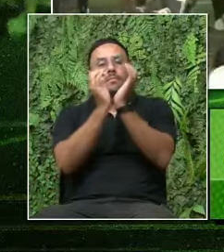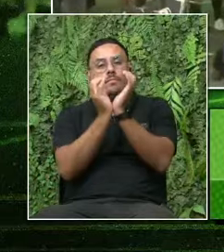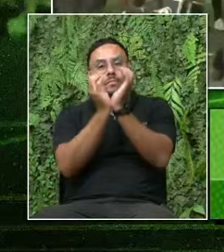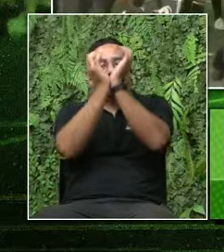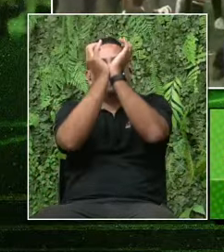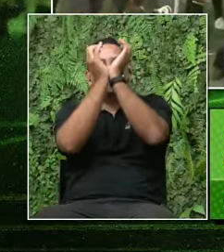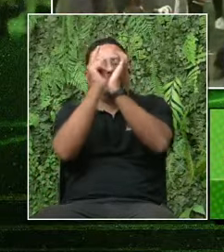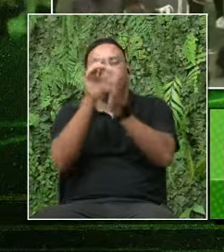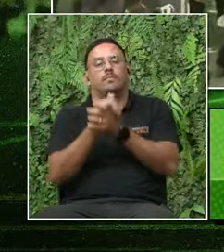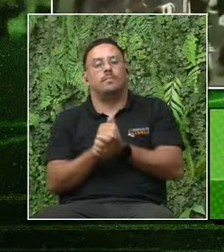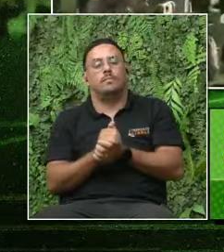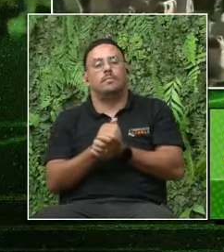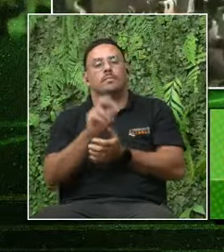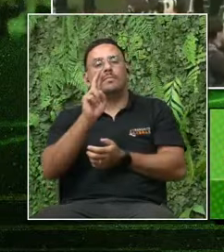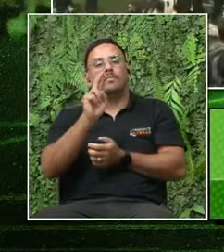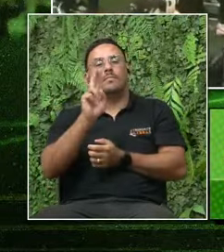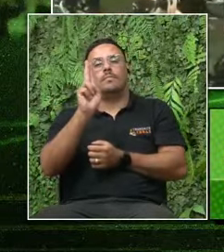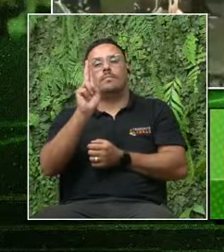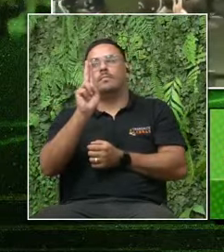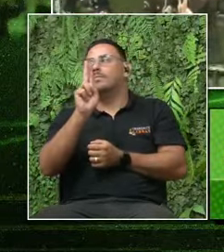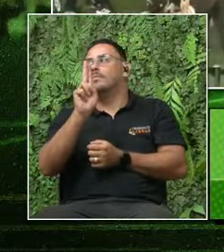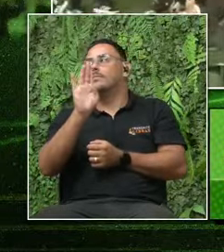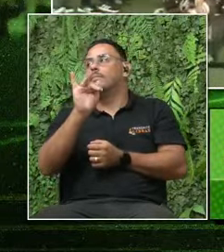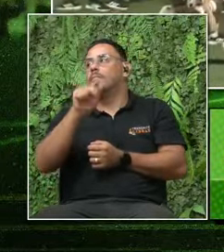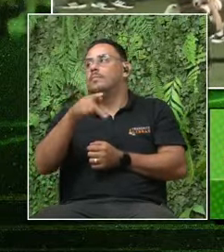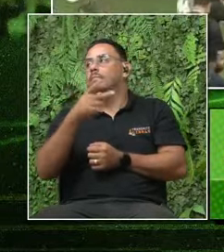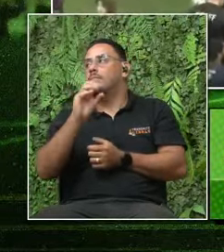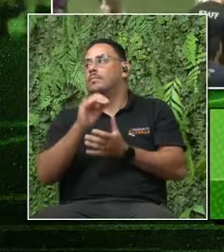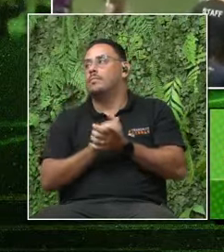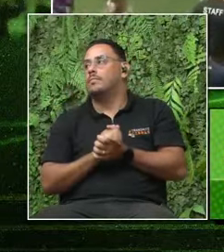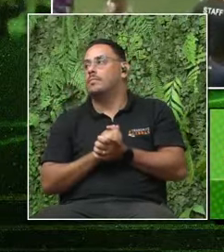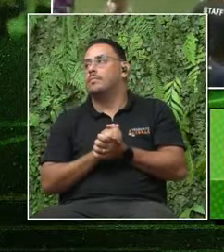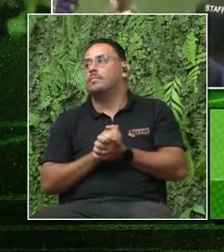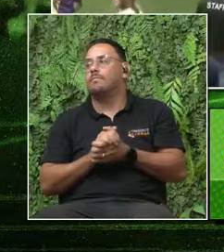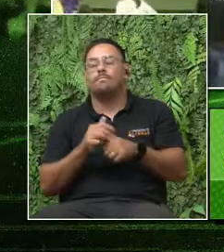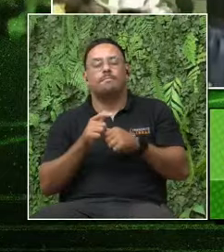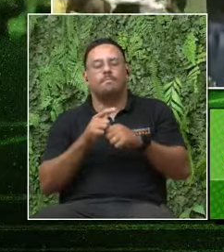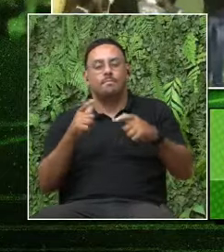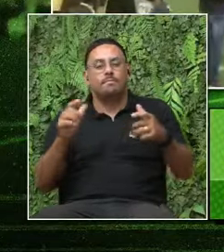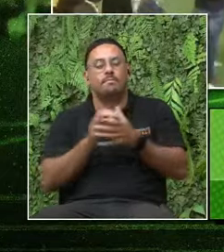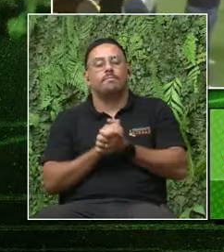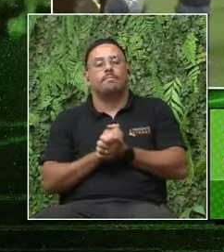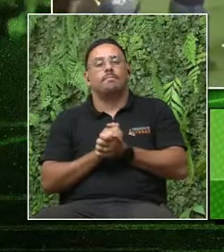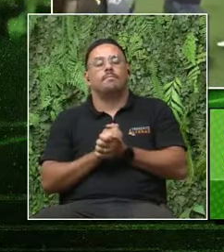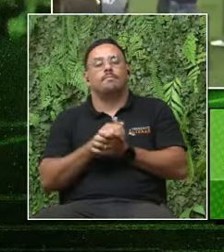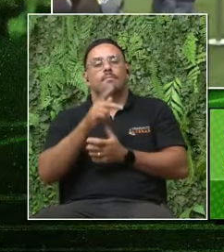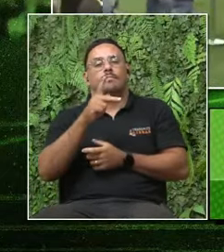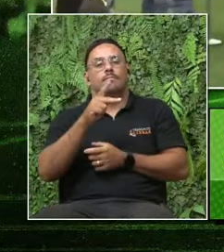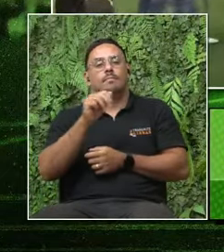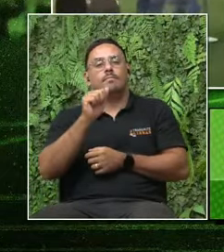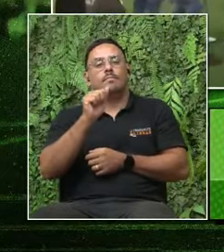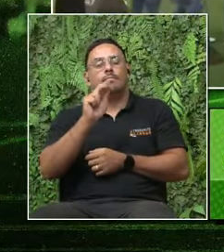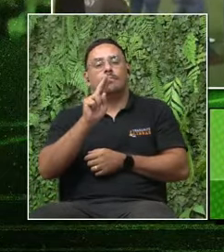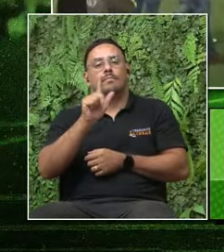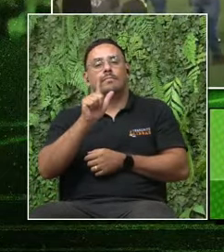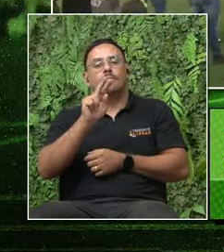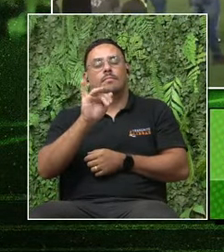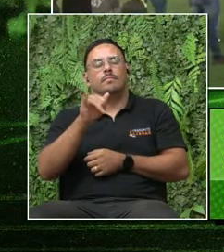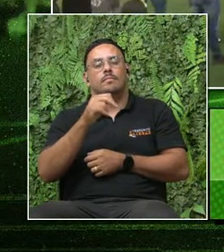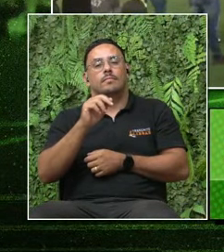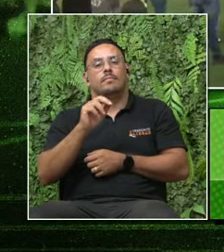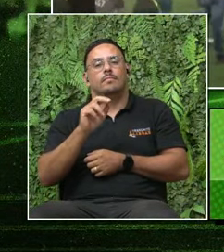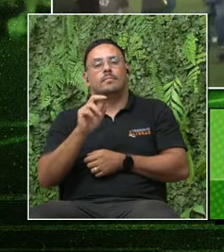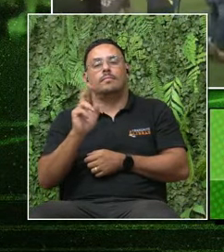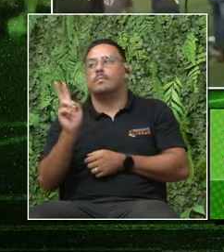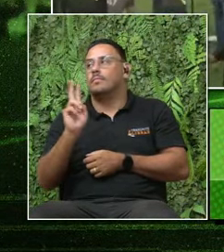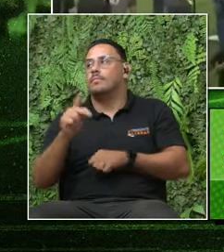uma vez o Rubinho tá até ali com o bracinho enfachado é grande Paulinho paulin estava lá na Venezuela em pé quente